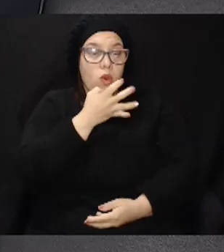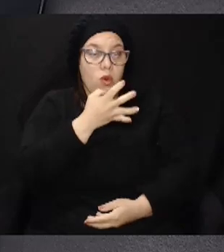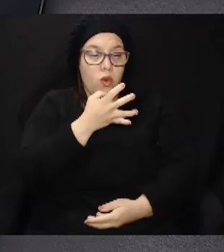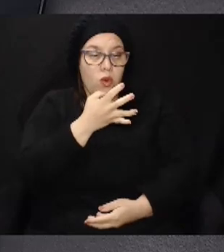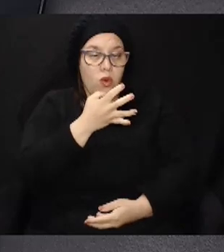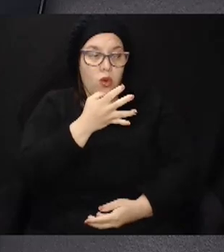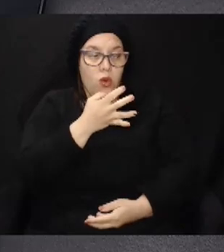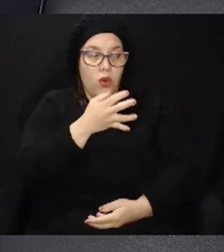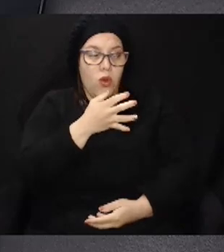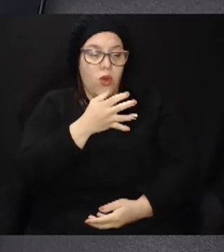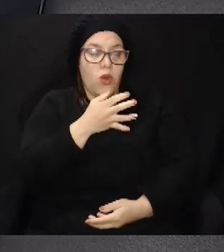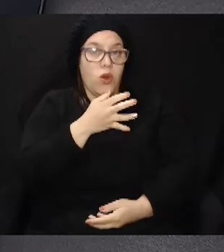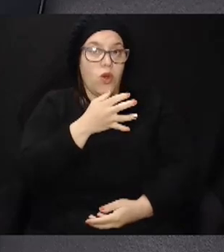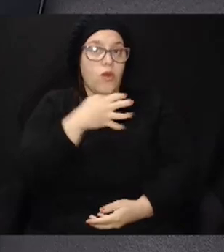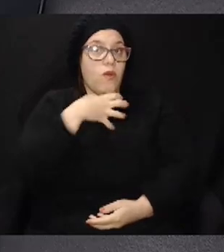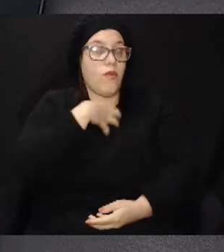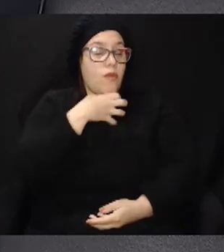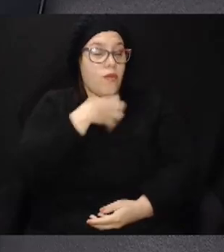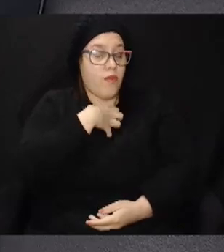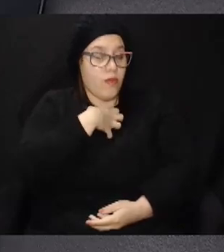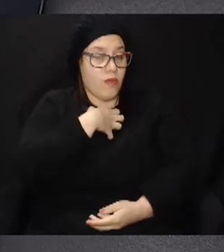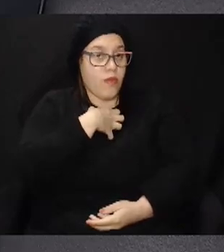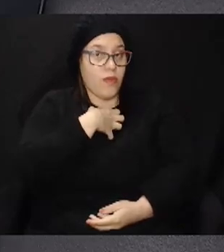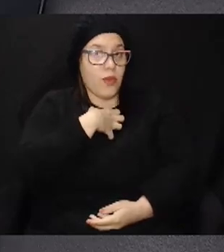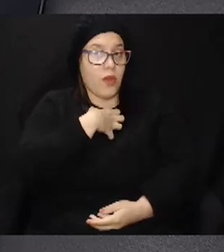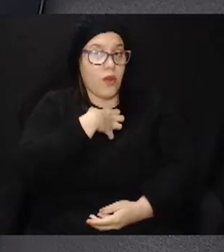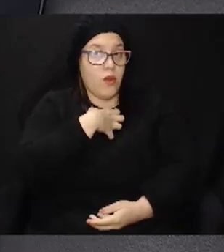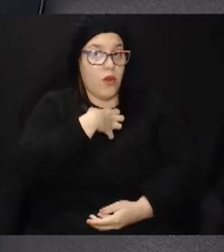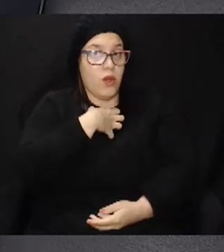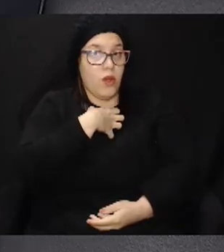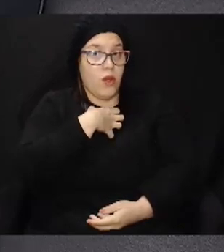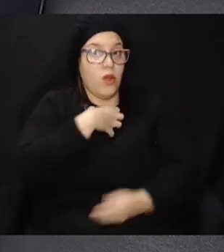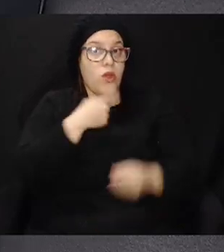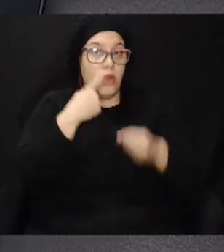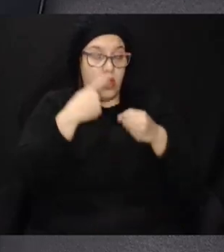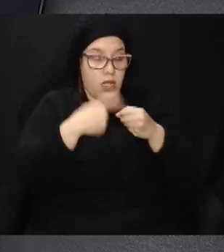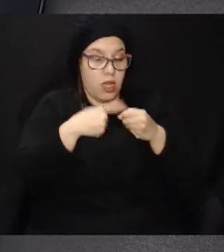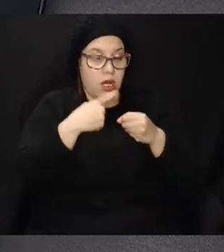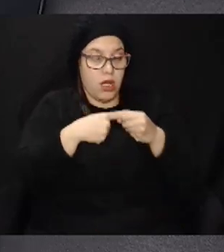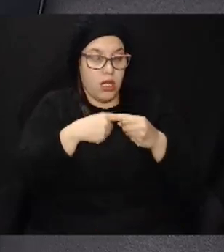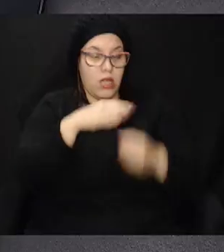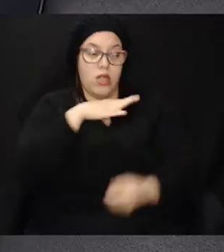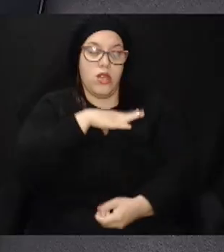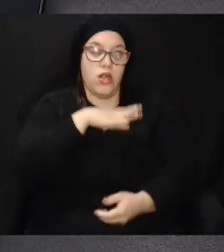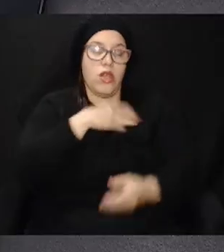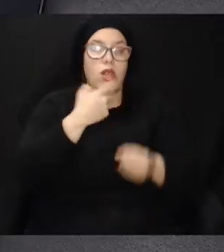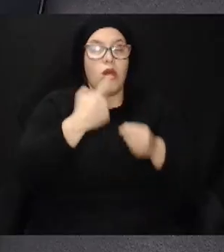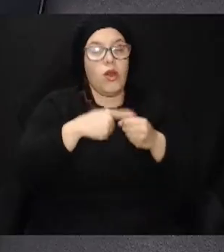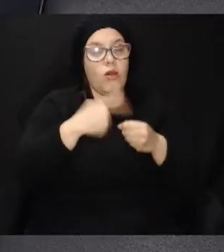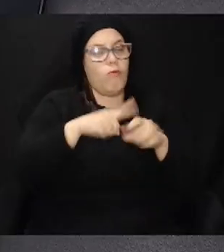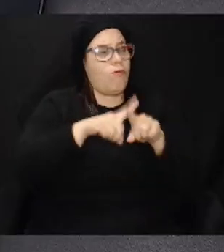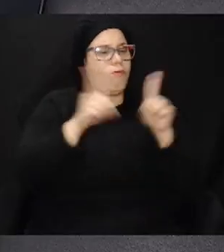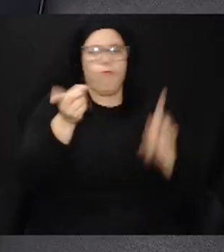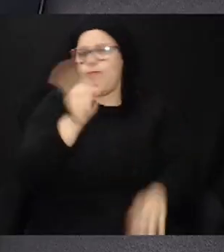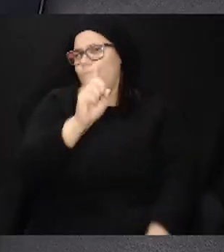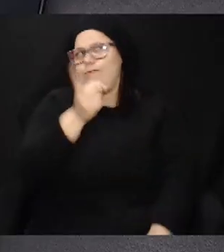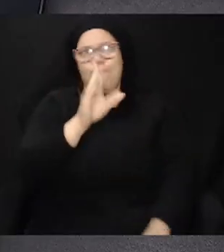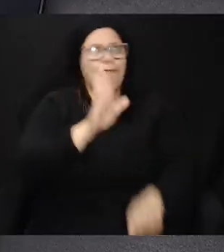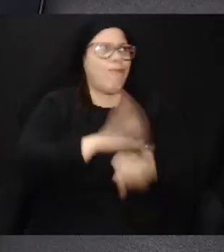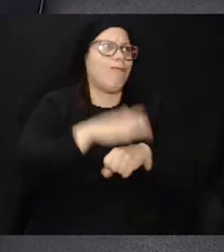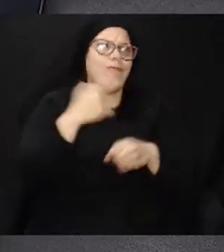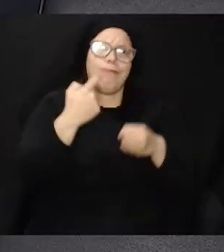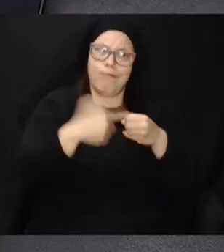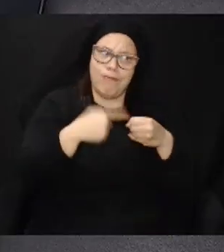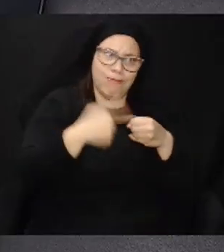carregar o sentimento do interior, da cidade interiorana. Mas nós não somos mais a cidade interiorana.